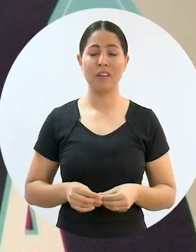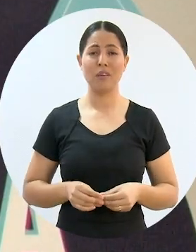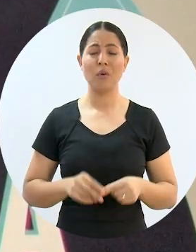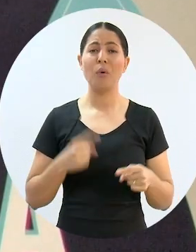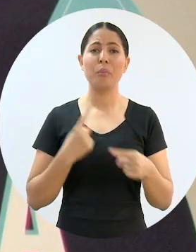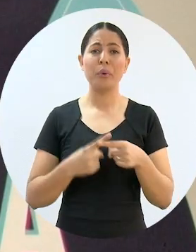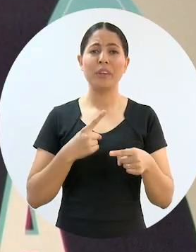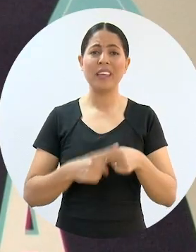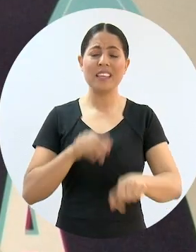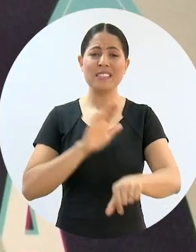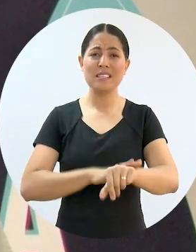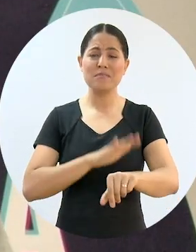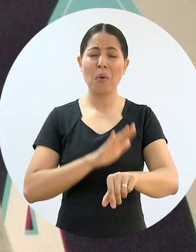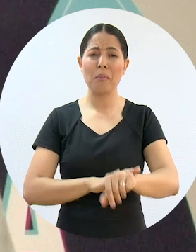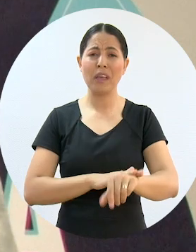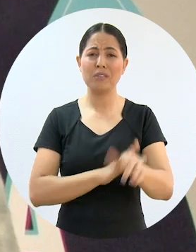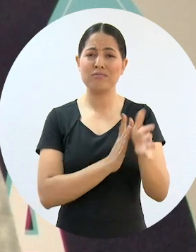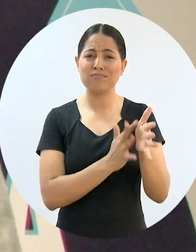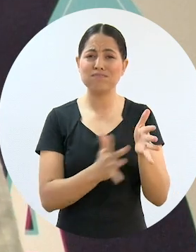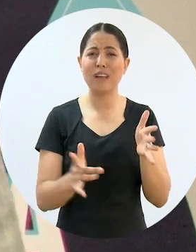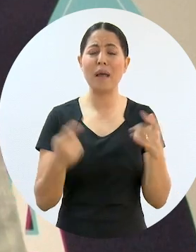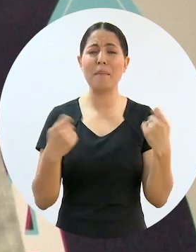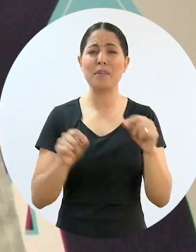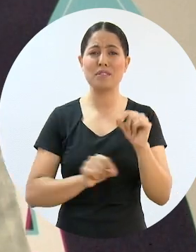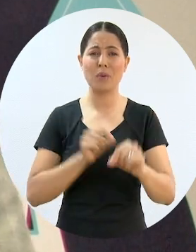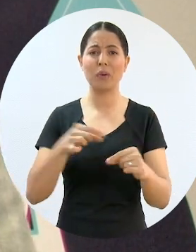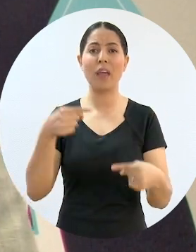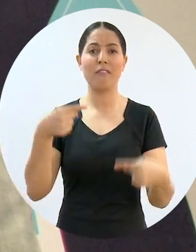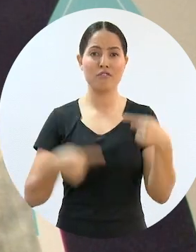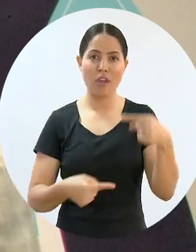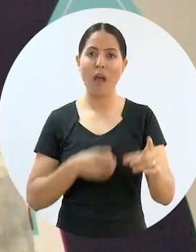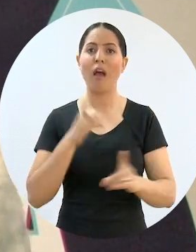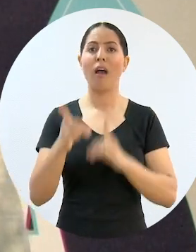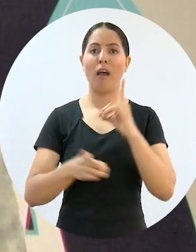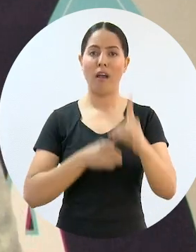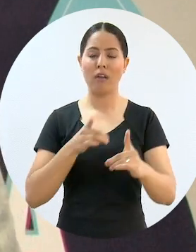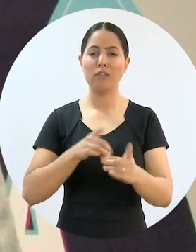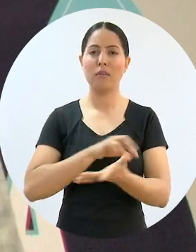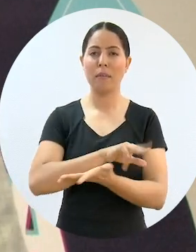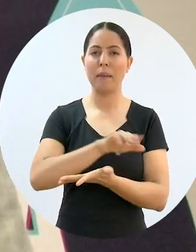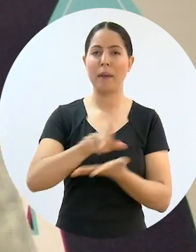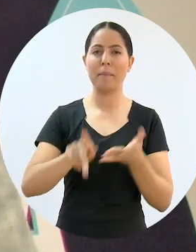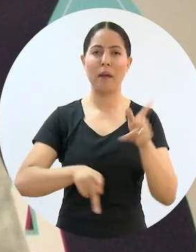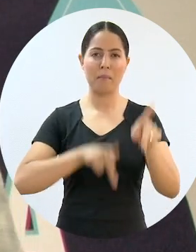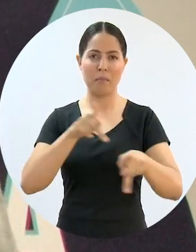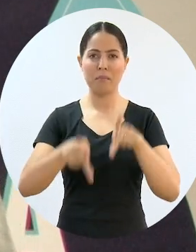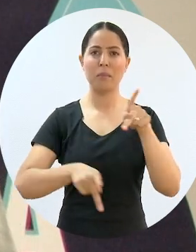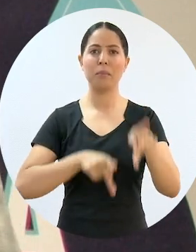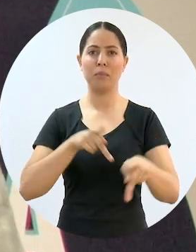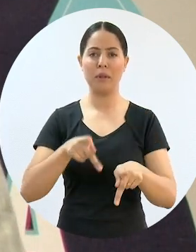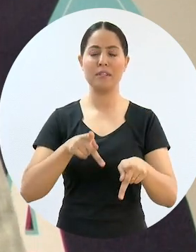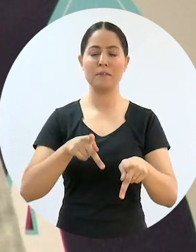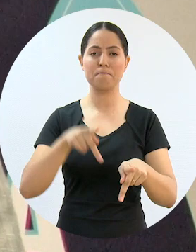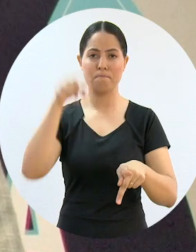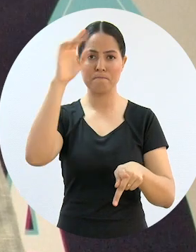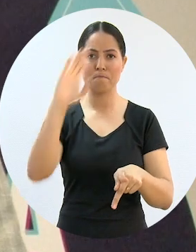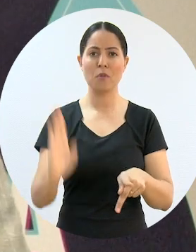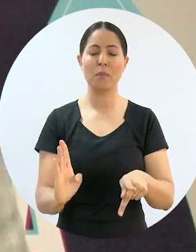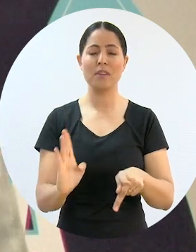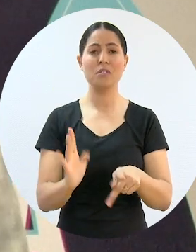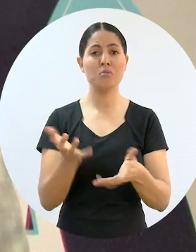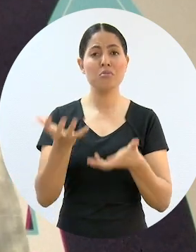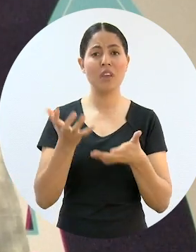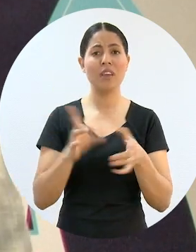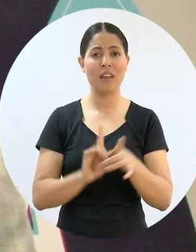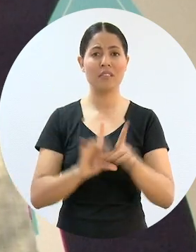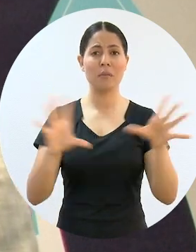vivemos, eles são tempos que exigem diálogos e interlocuções com todos aqueles agentes da nossa sociedade civil que prezam pelo